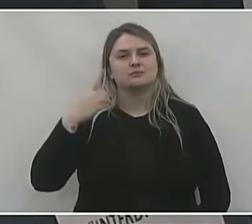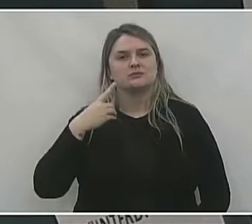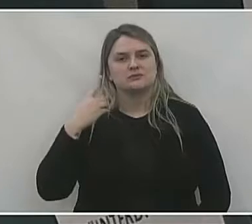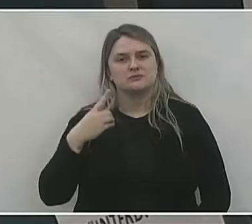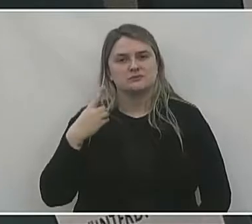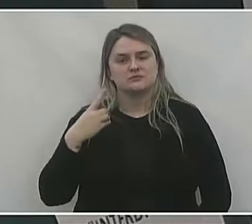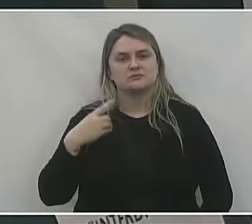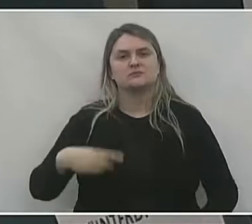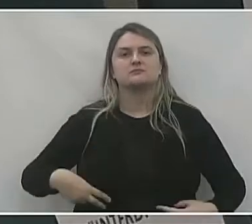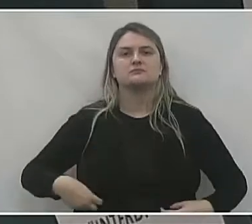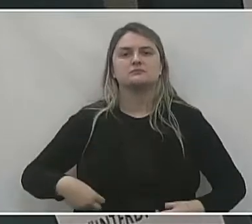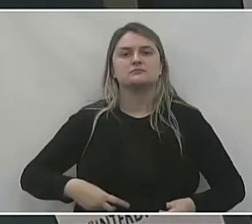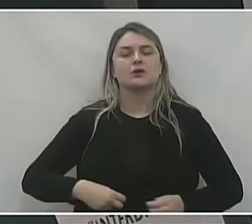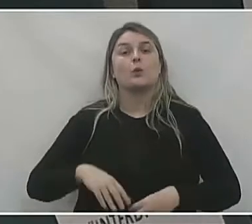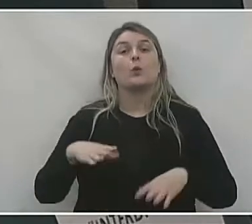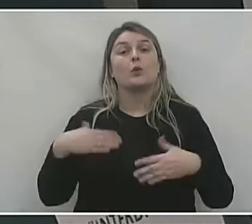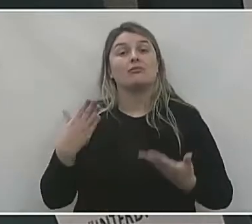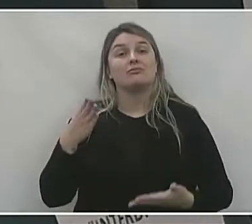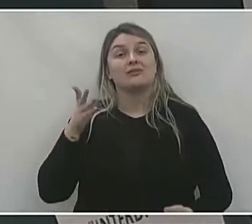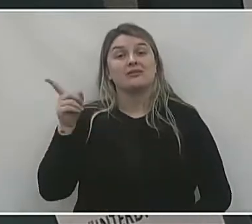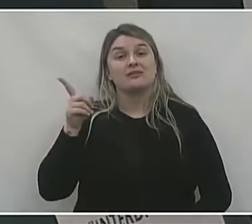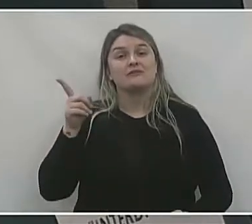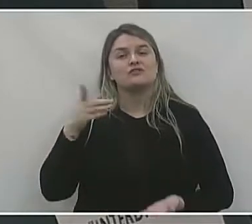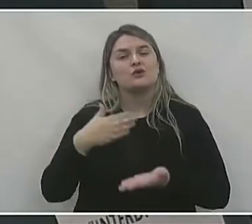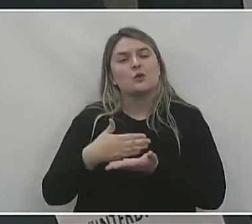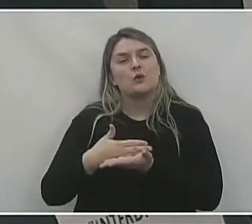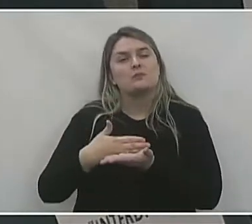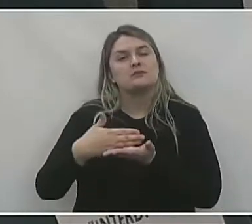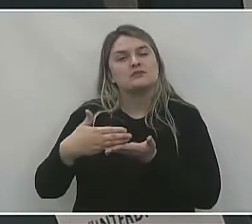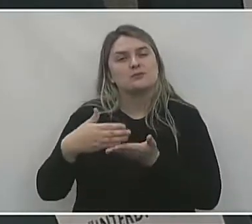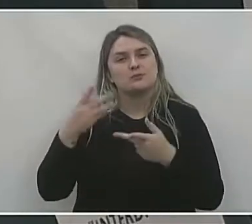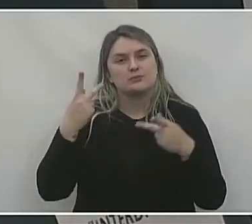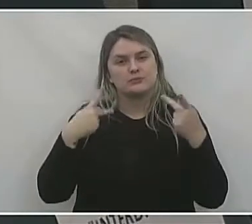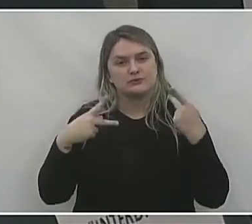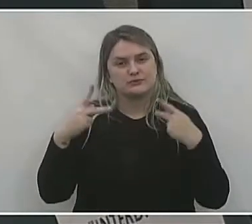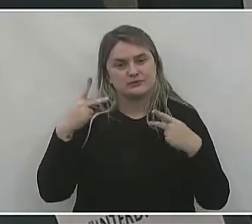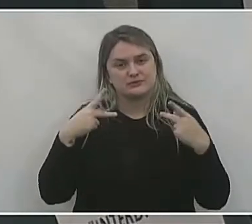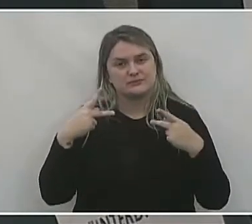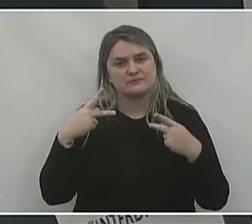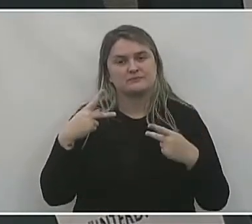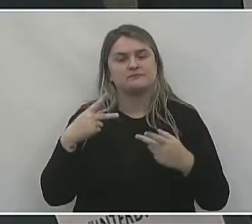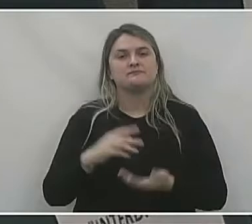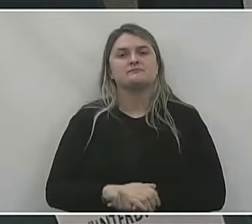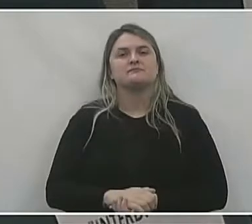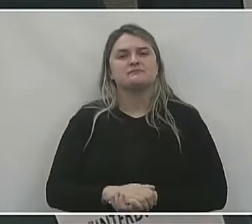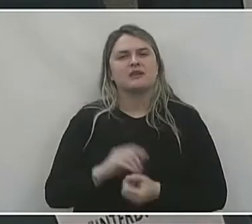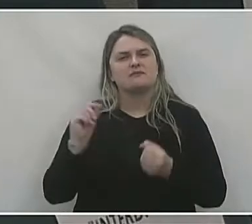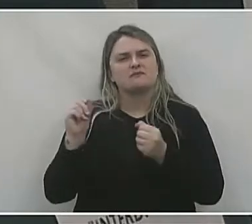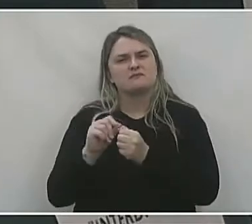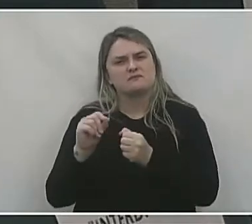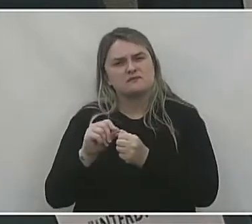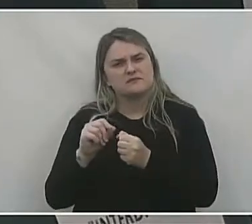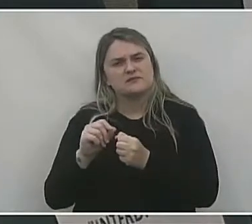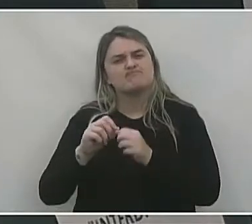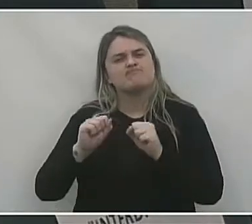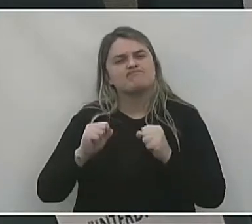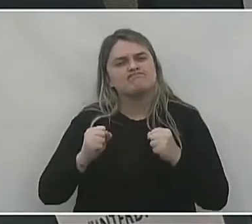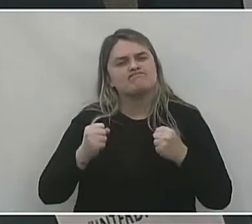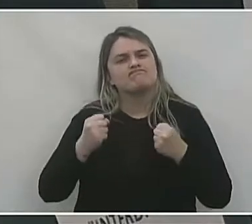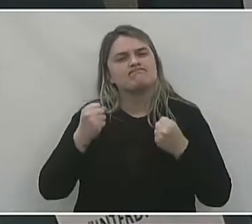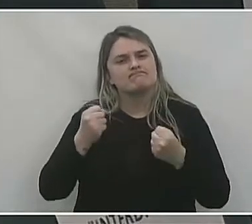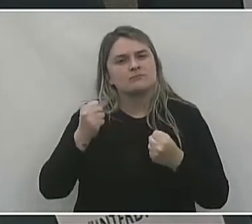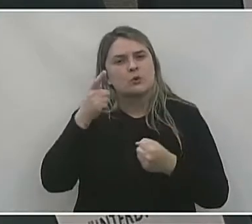deputado, quando ainda você era um principiante na política. Fizemos bastante esforço